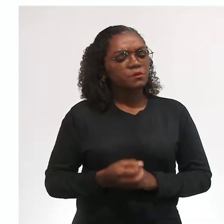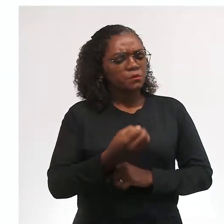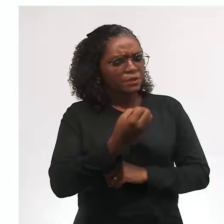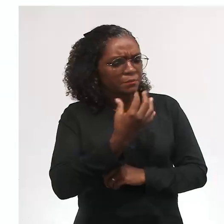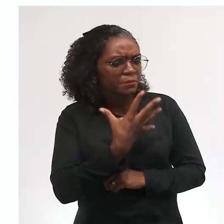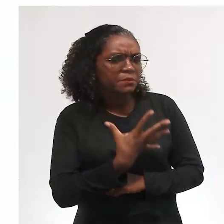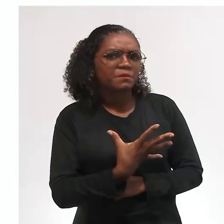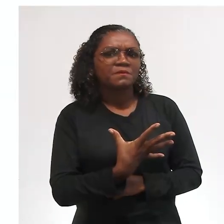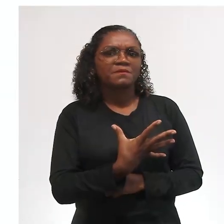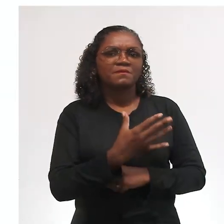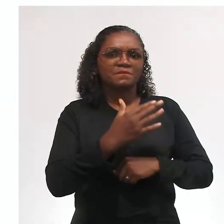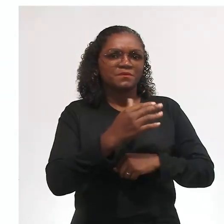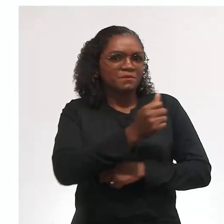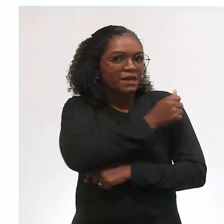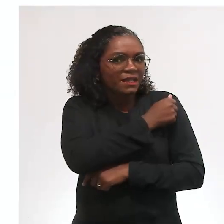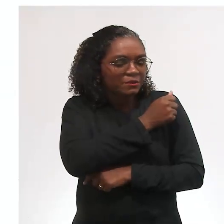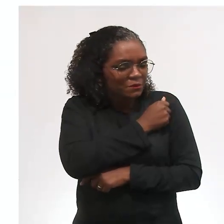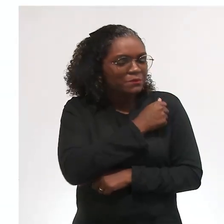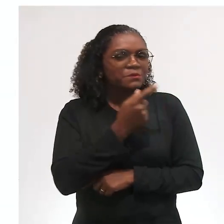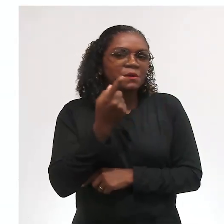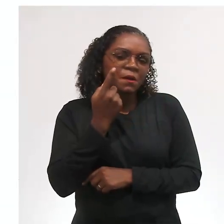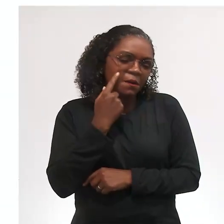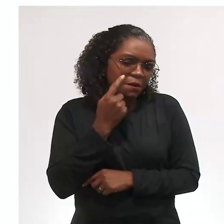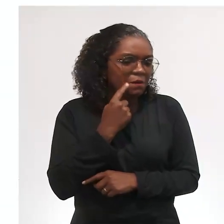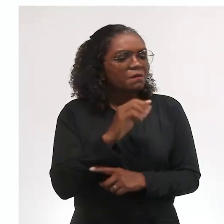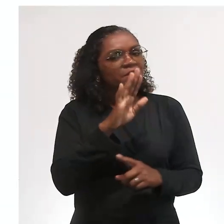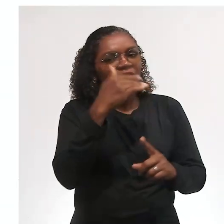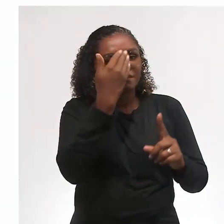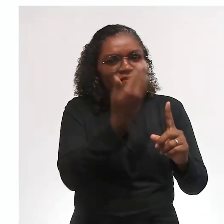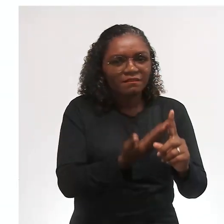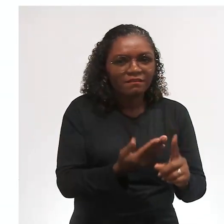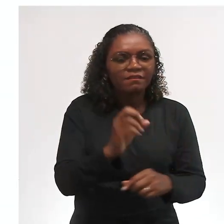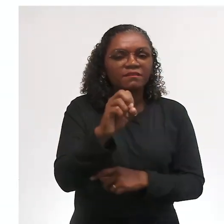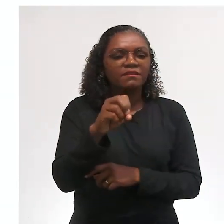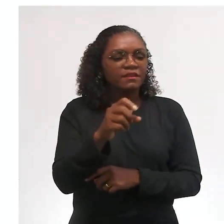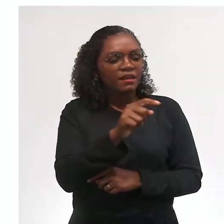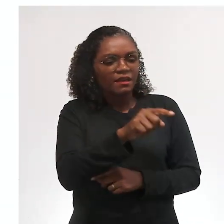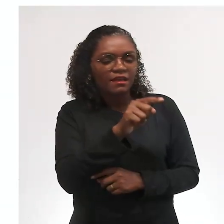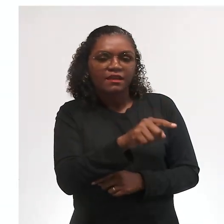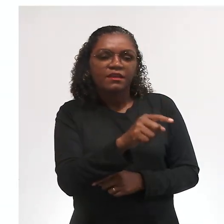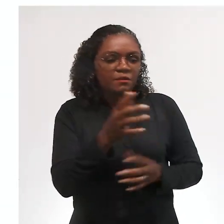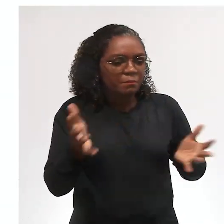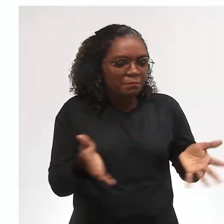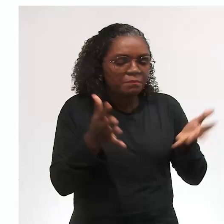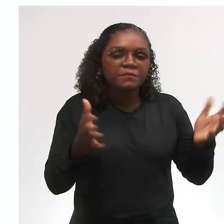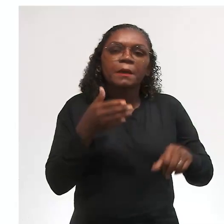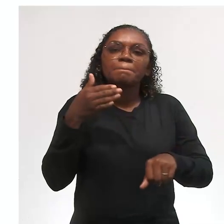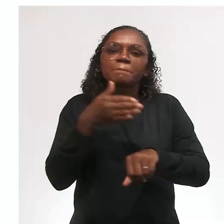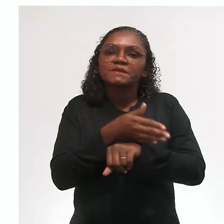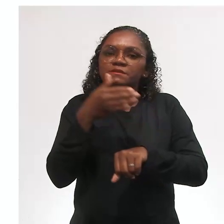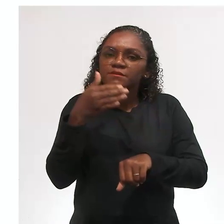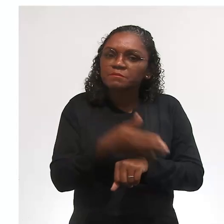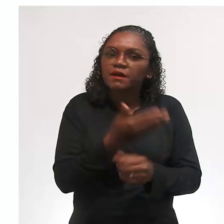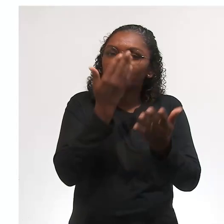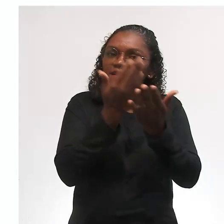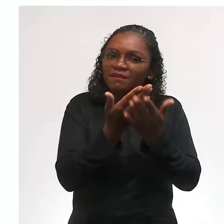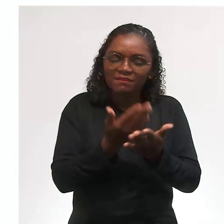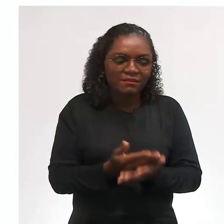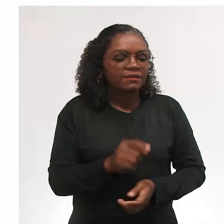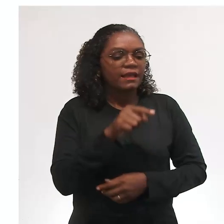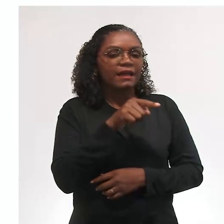agradável, um aluno a participar ativamente da aula. Esse elogio motiva o estudante a